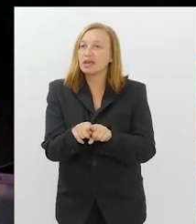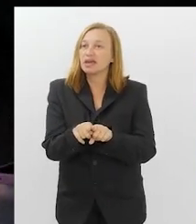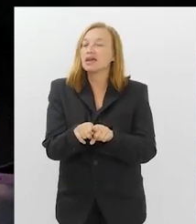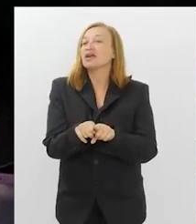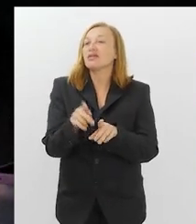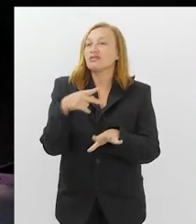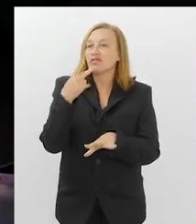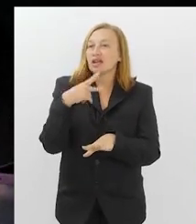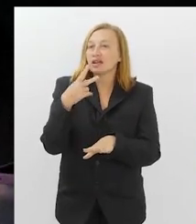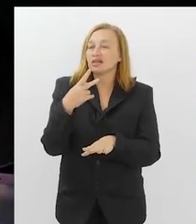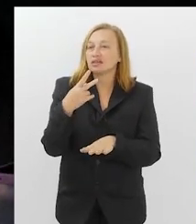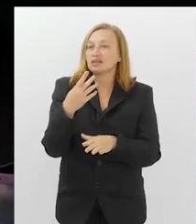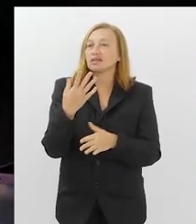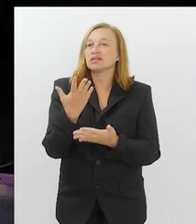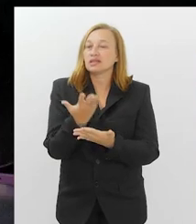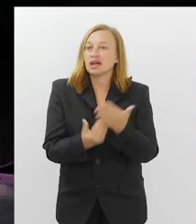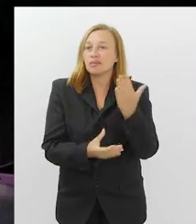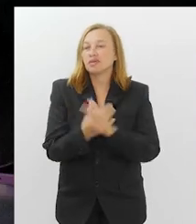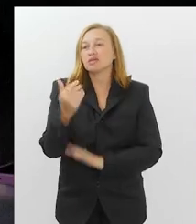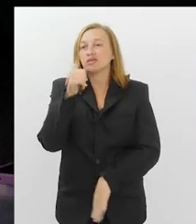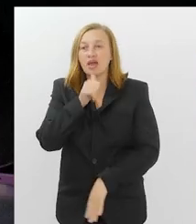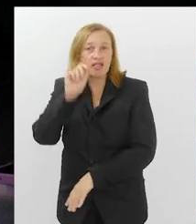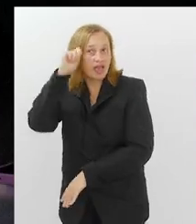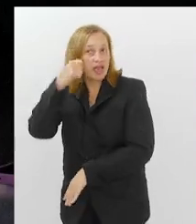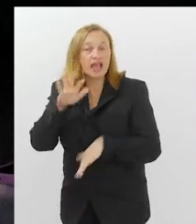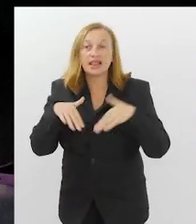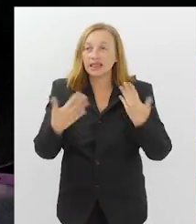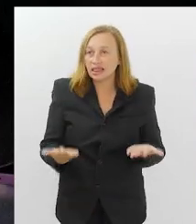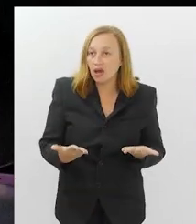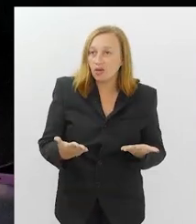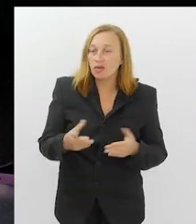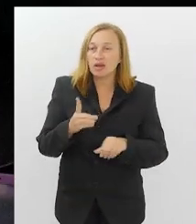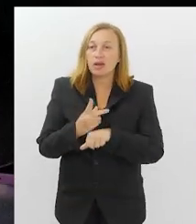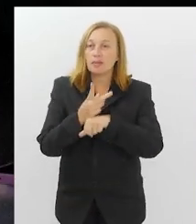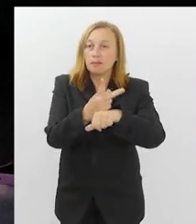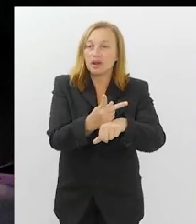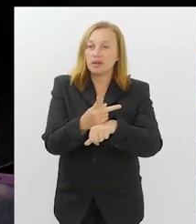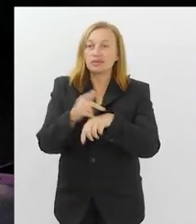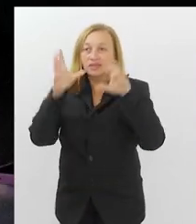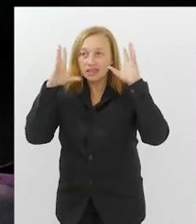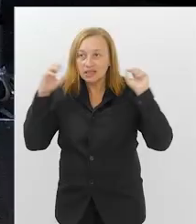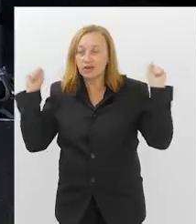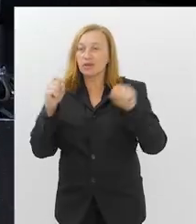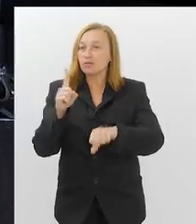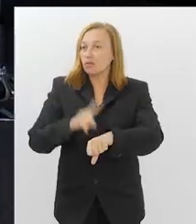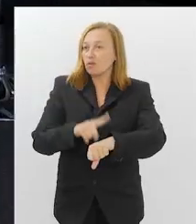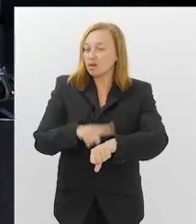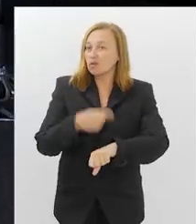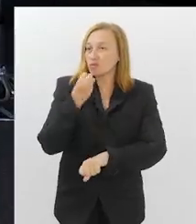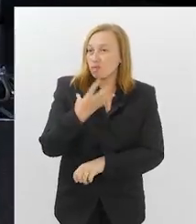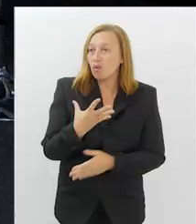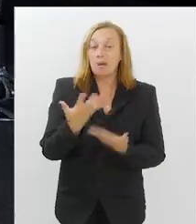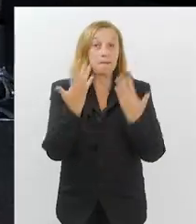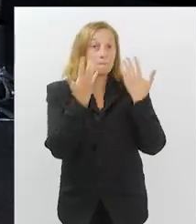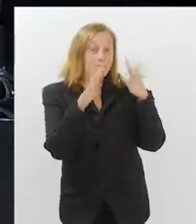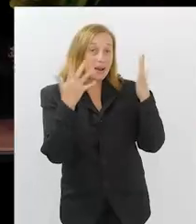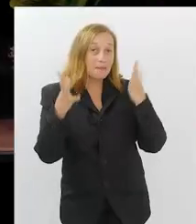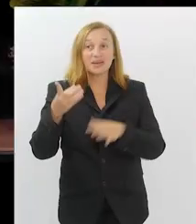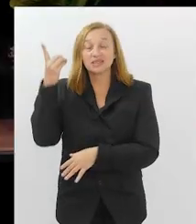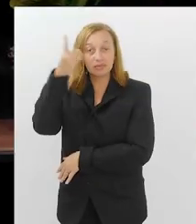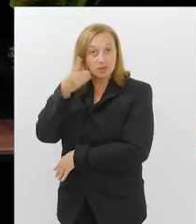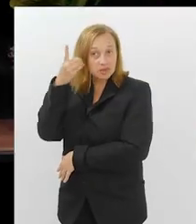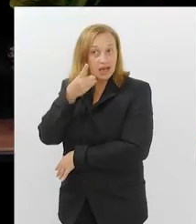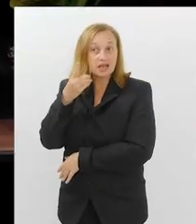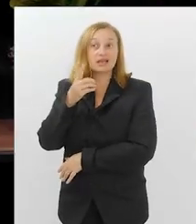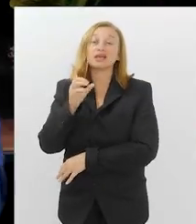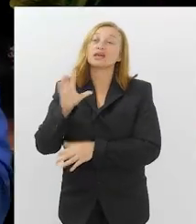racial, principalmente na mão das mulheres negras. Então, o Prêmio Dandara chegou em boa hora. Bom, parabéns, deputada tia Ju, porque realmente ele